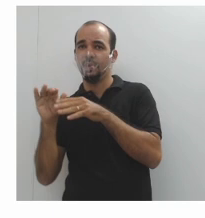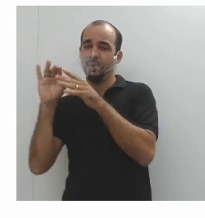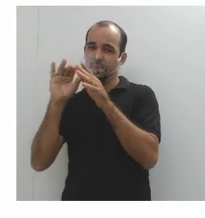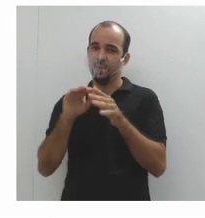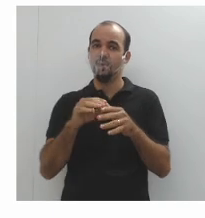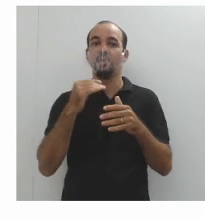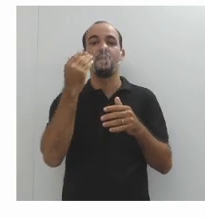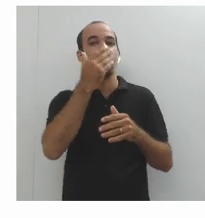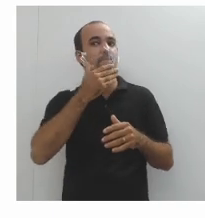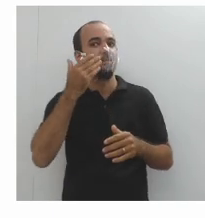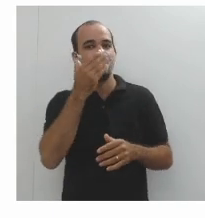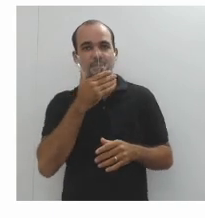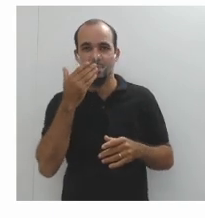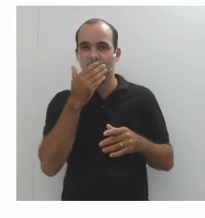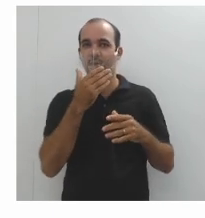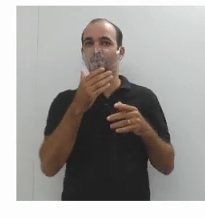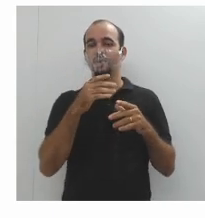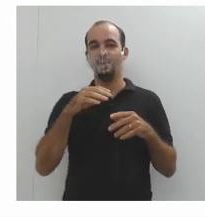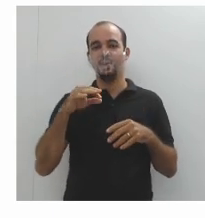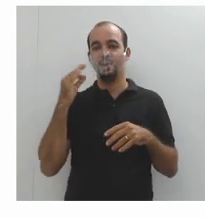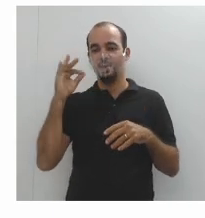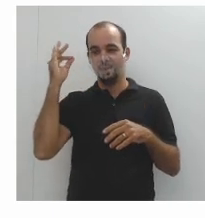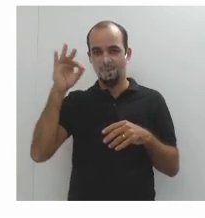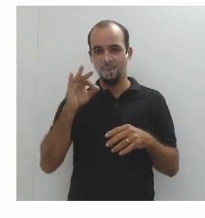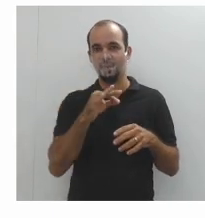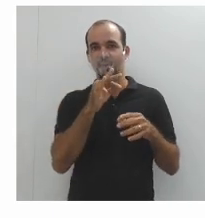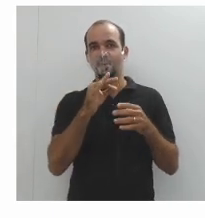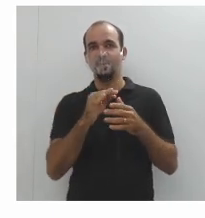tem bastante frutose no mel, ok?